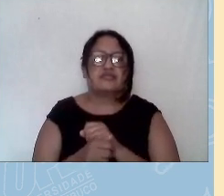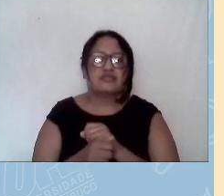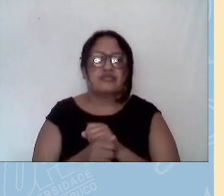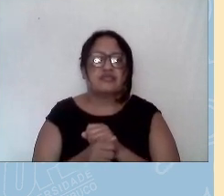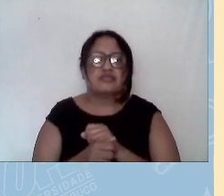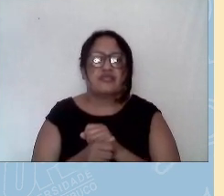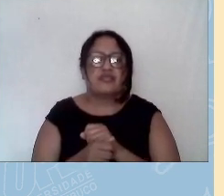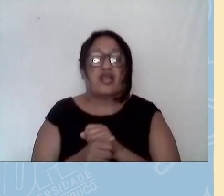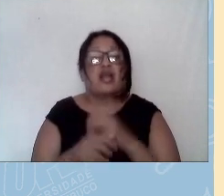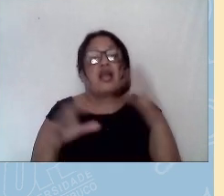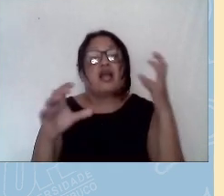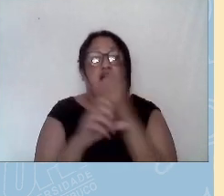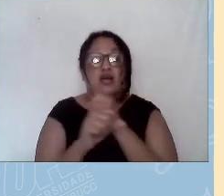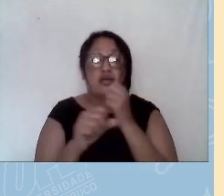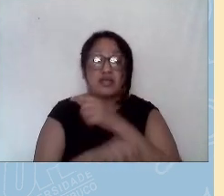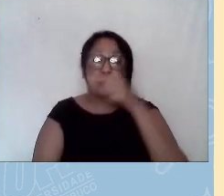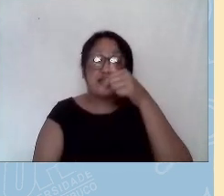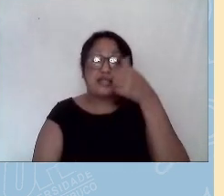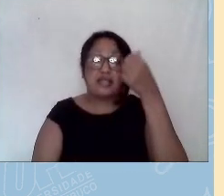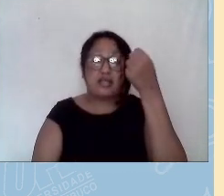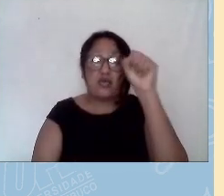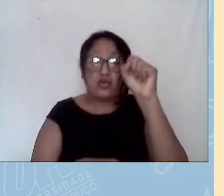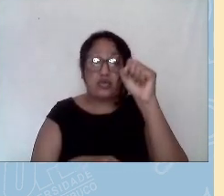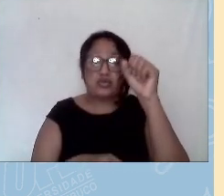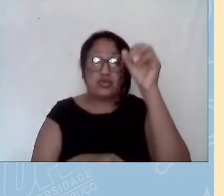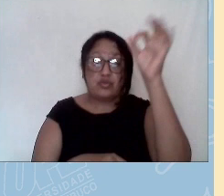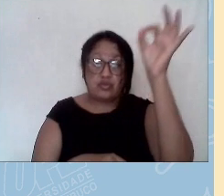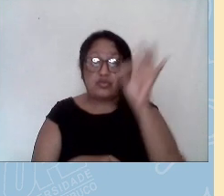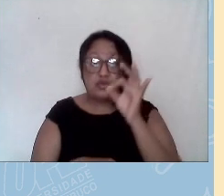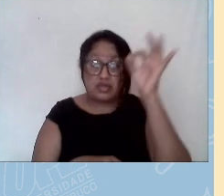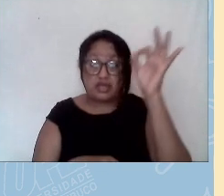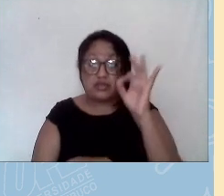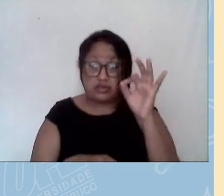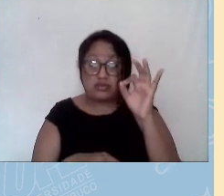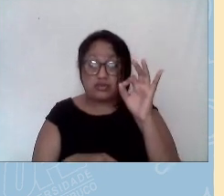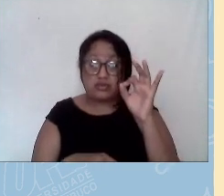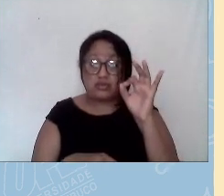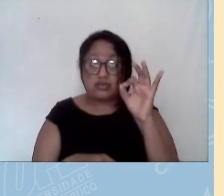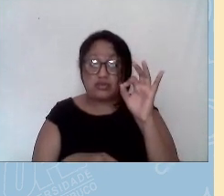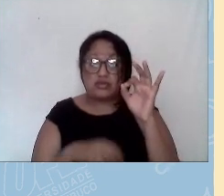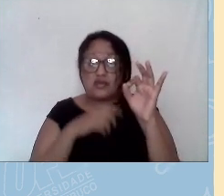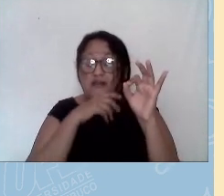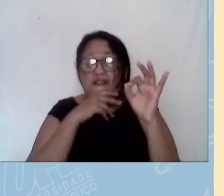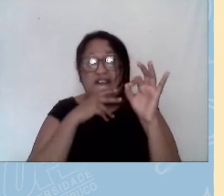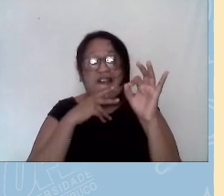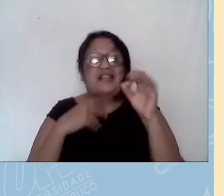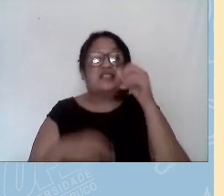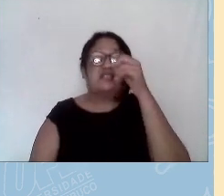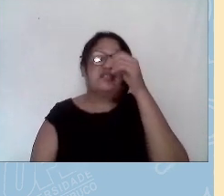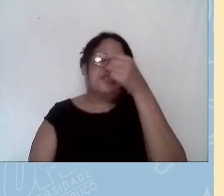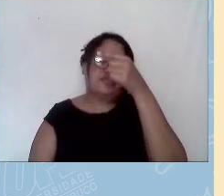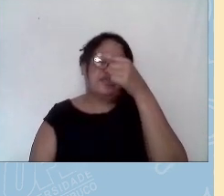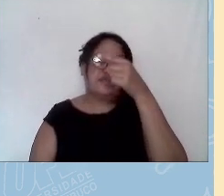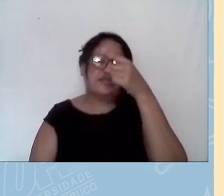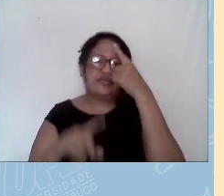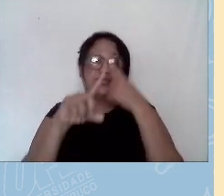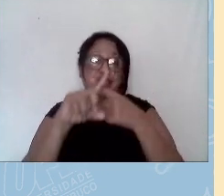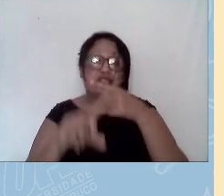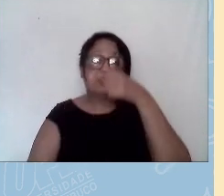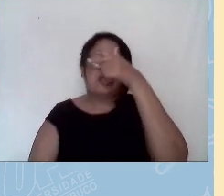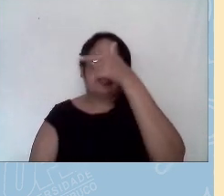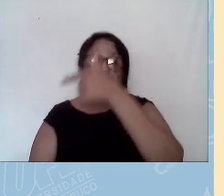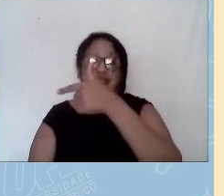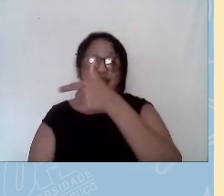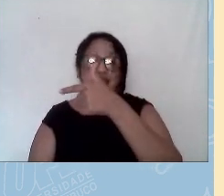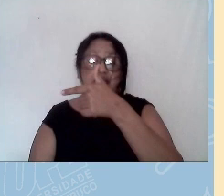calculamos aqui 78% de 23 milhões que é como fazer 78 dividido